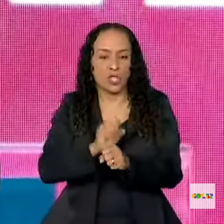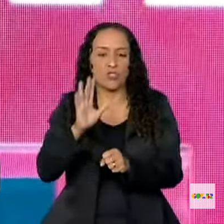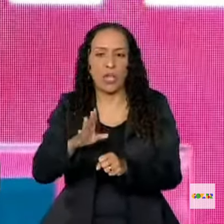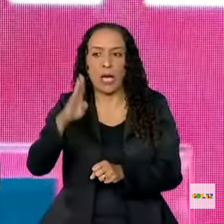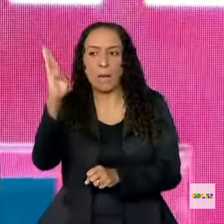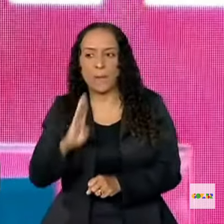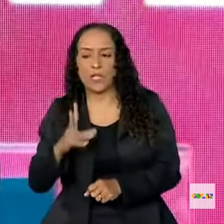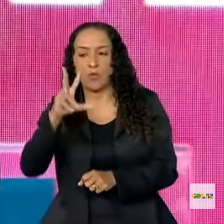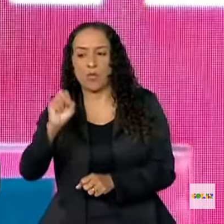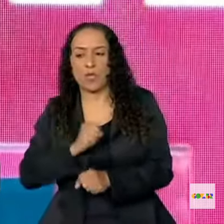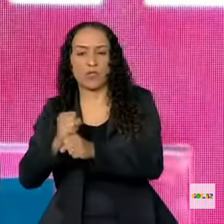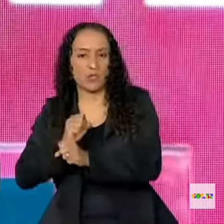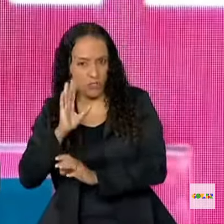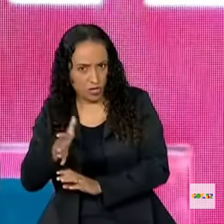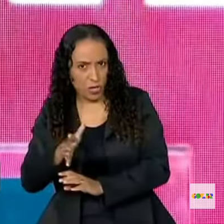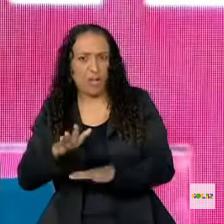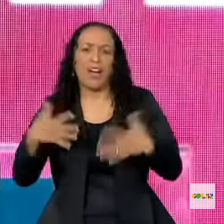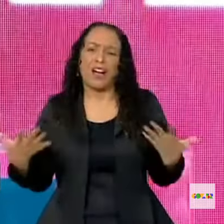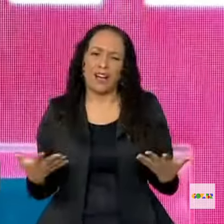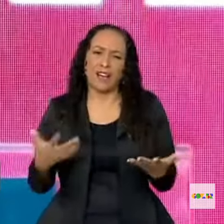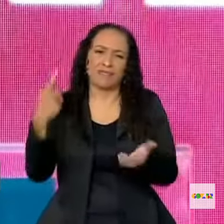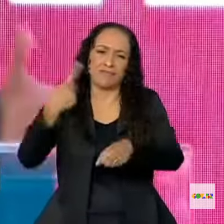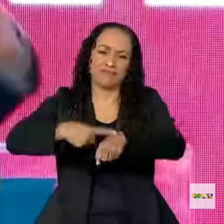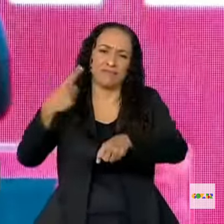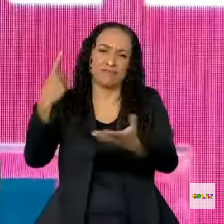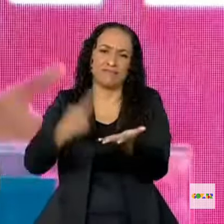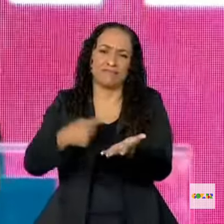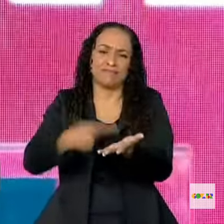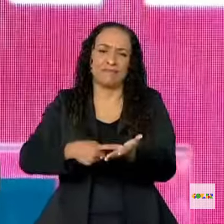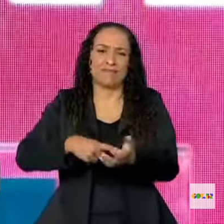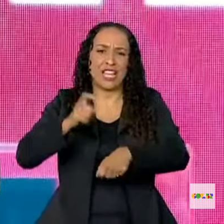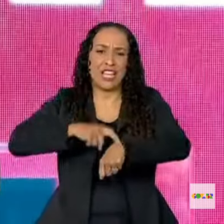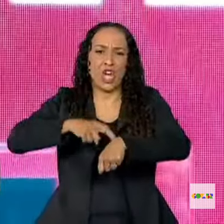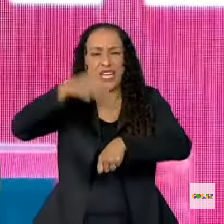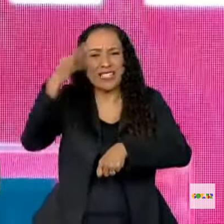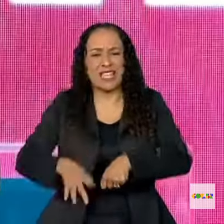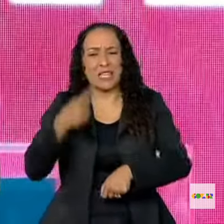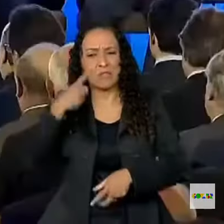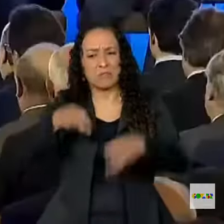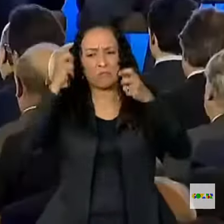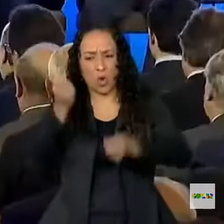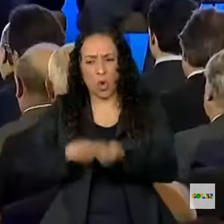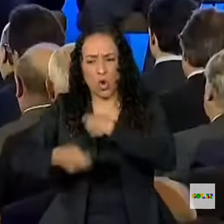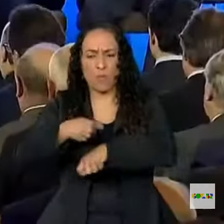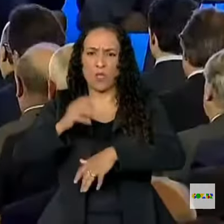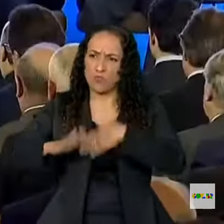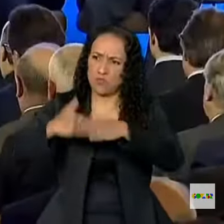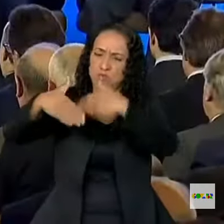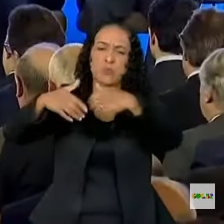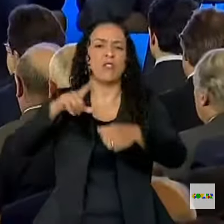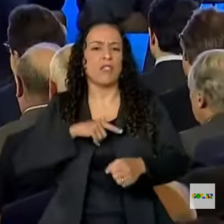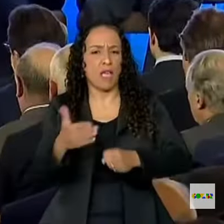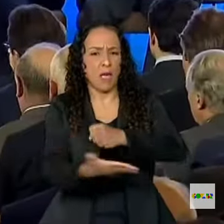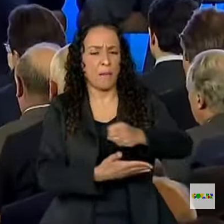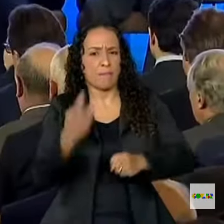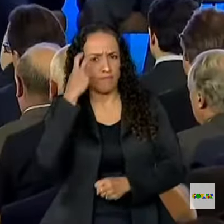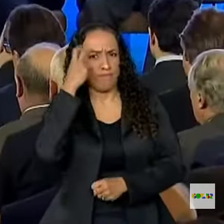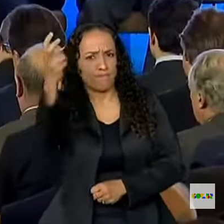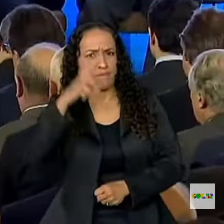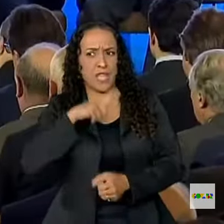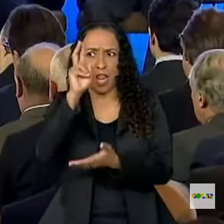já tem 500 anos acho que tá na hora da gente virar a economia altamente desenvolvida nós temos base intelectual nas nossas